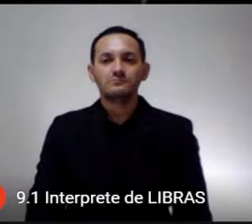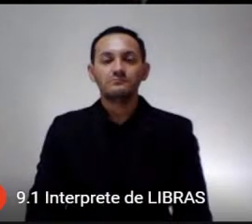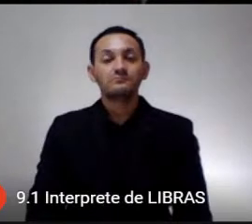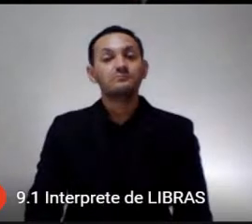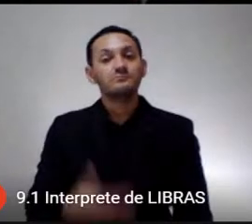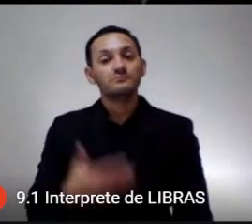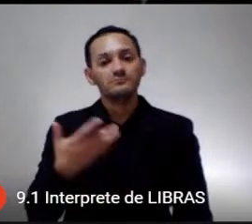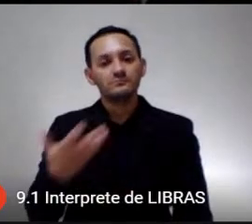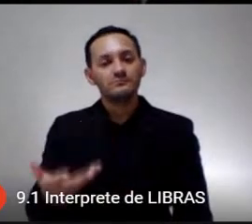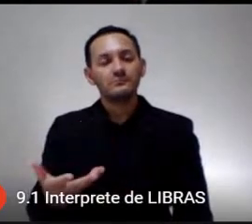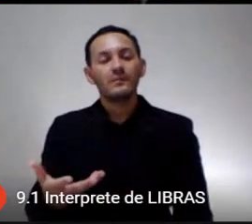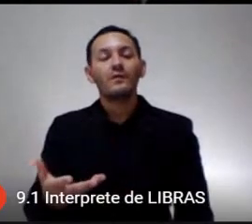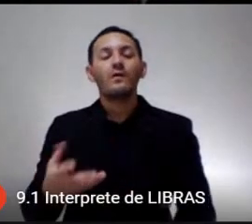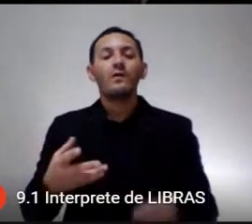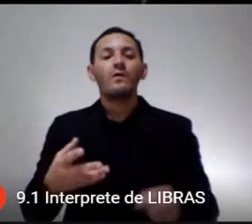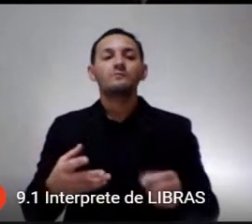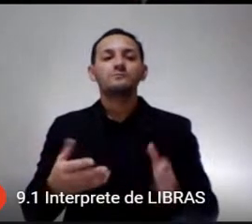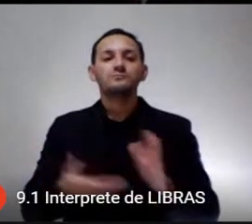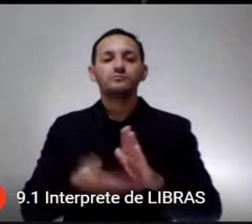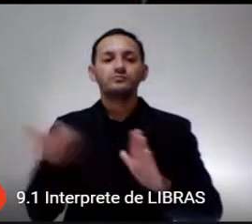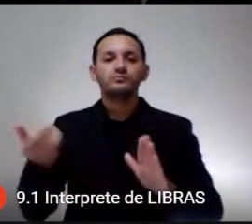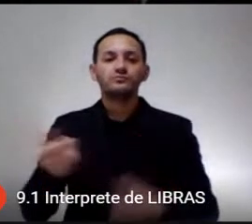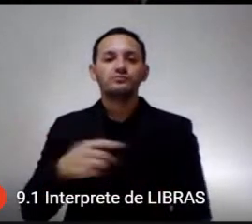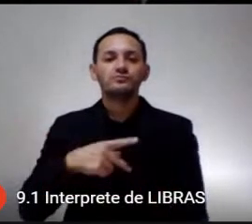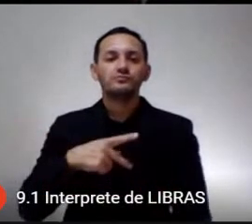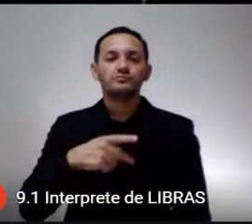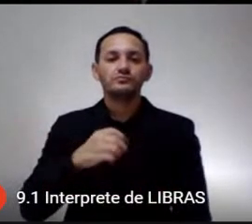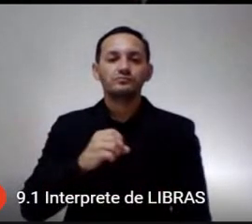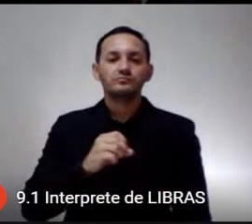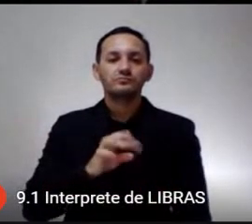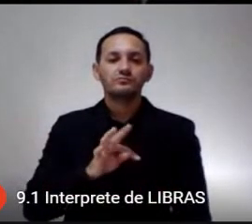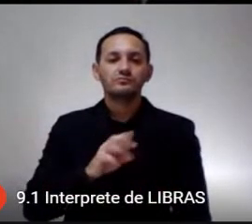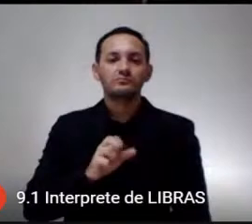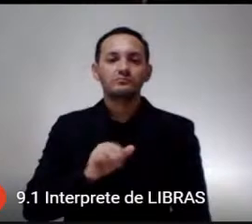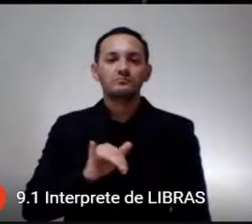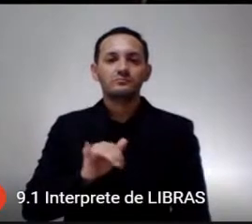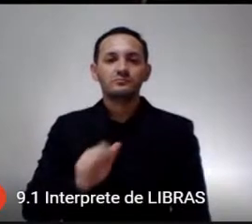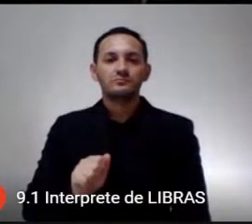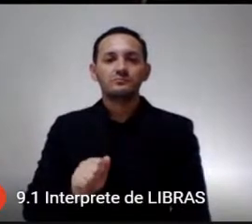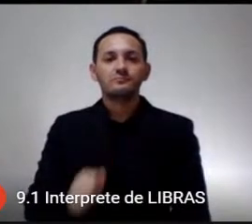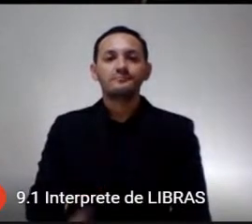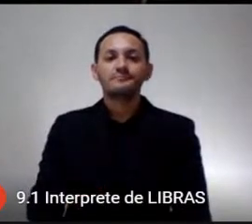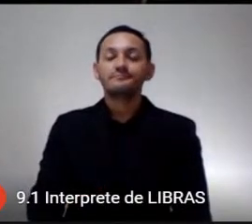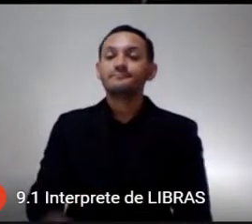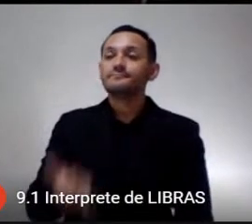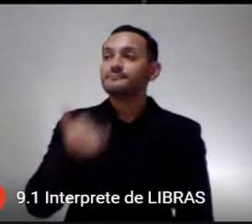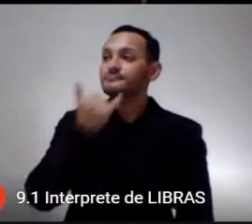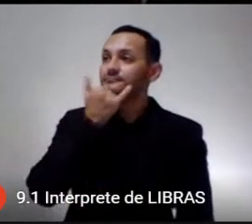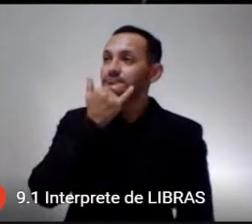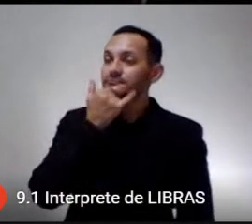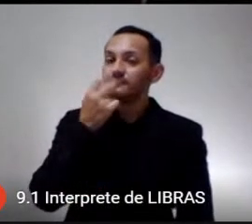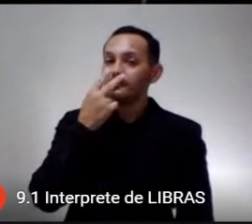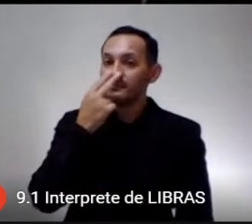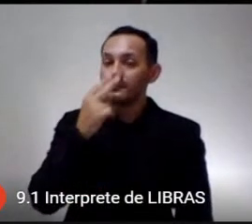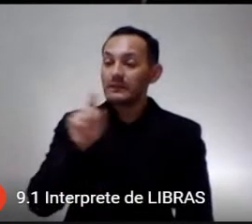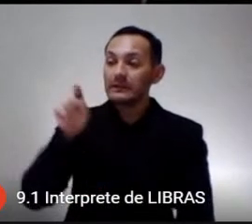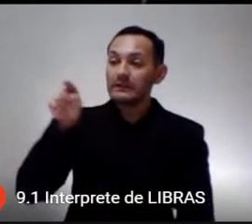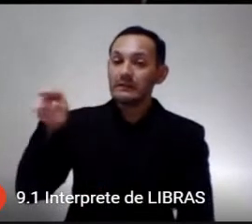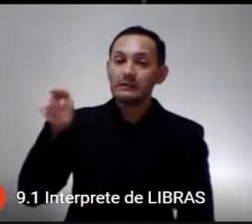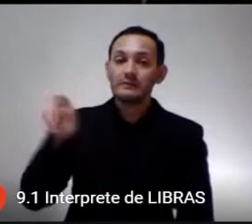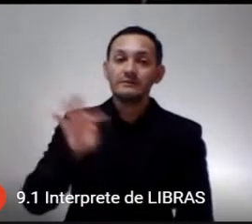essa portaria. Sim. É que aí me parece que ficou sem ninguém designado para Taguatinga,